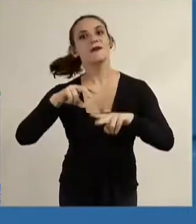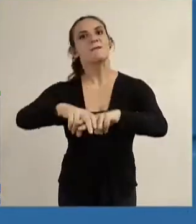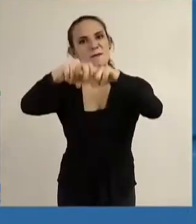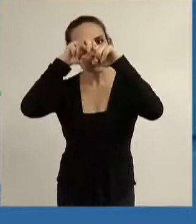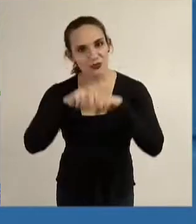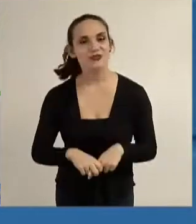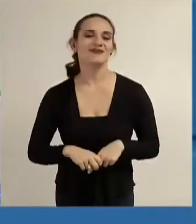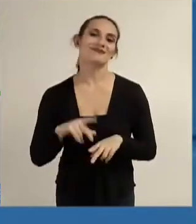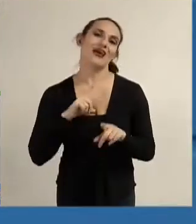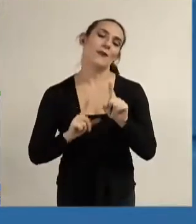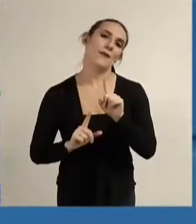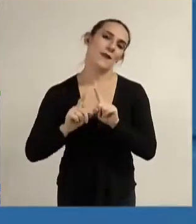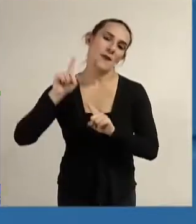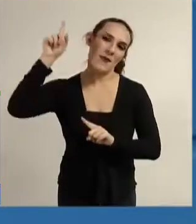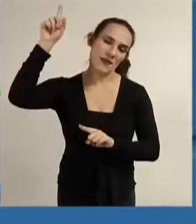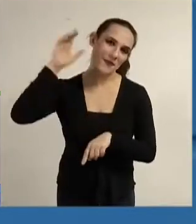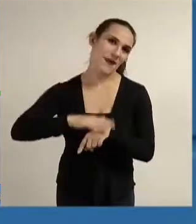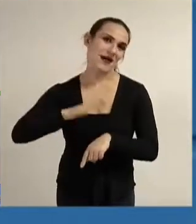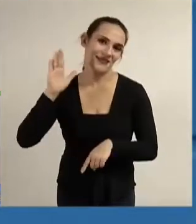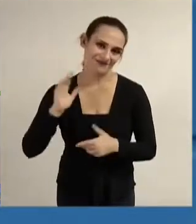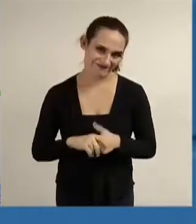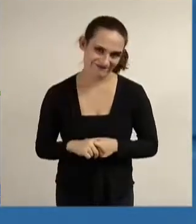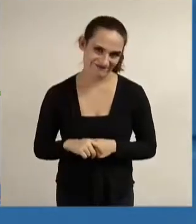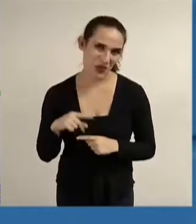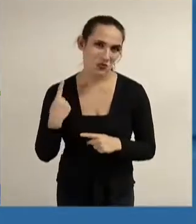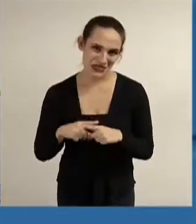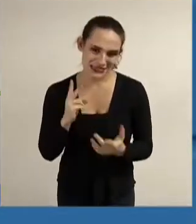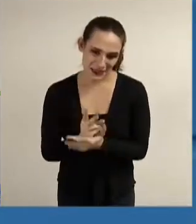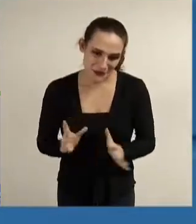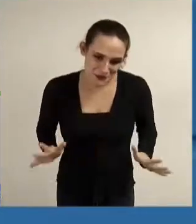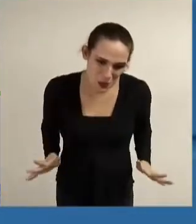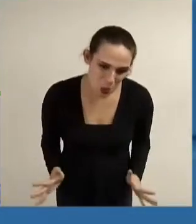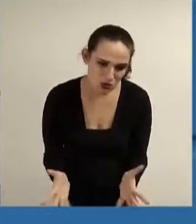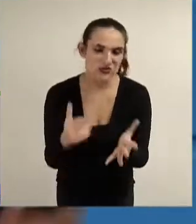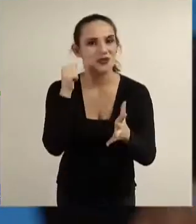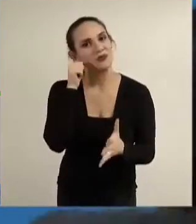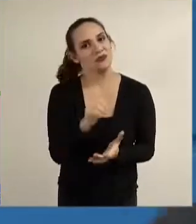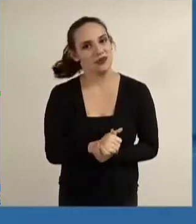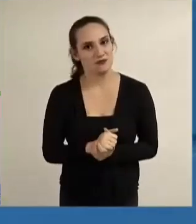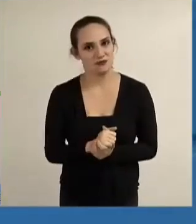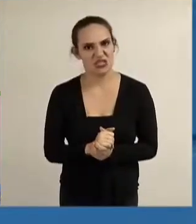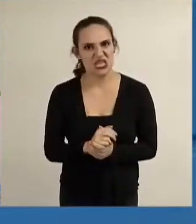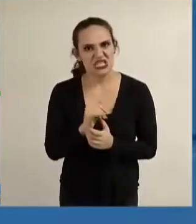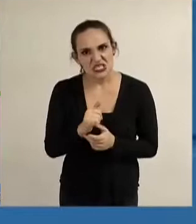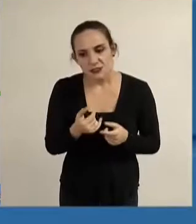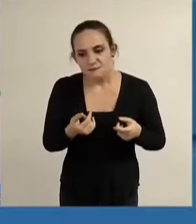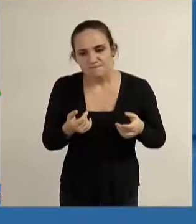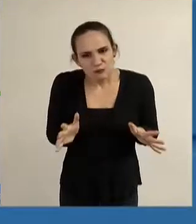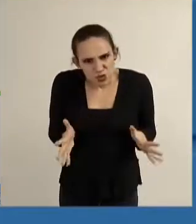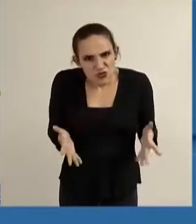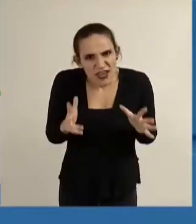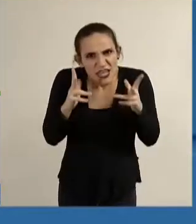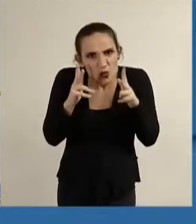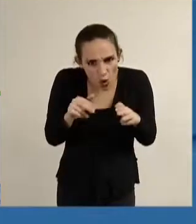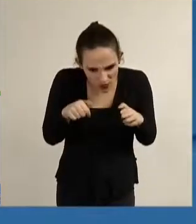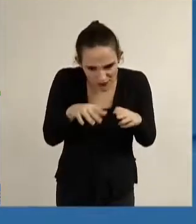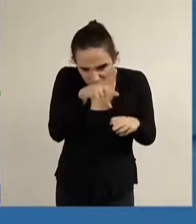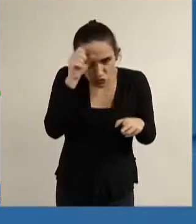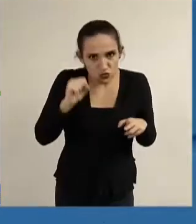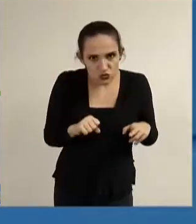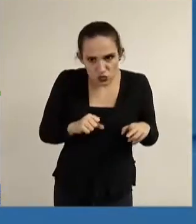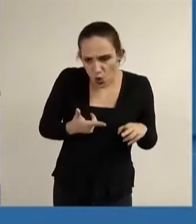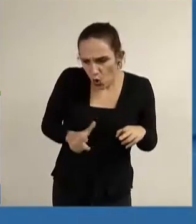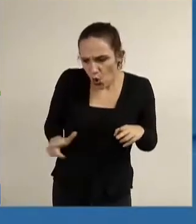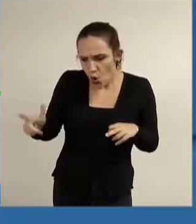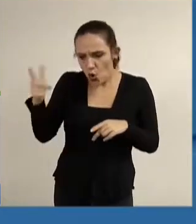por essa razão que ampliou esse número. E quando isso ocorrer nos outros estados da federação, notadamente